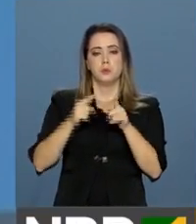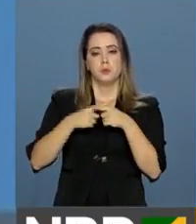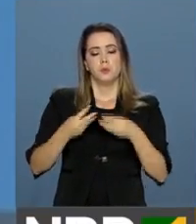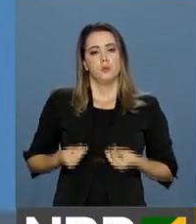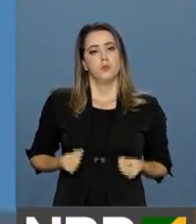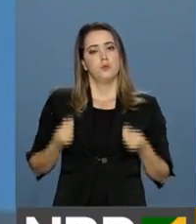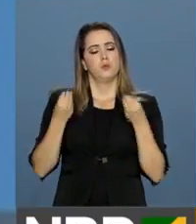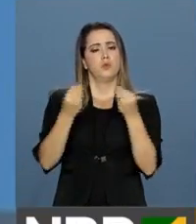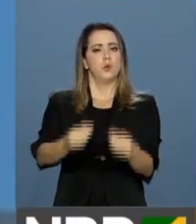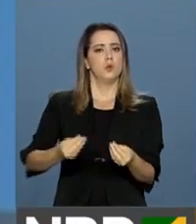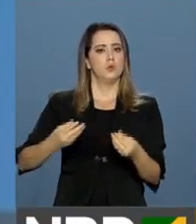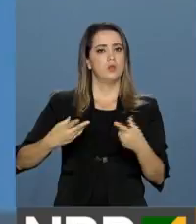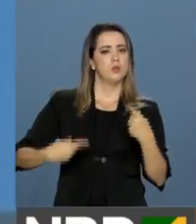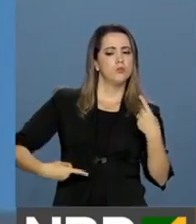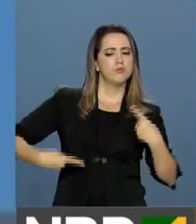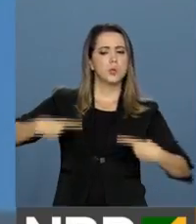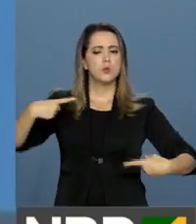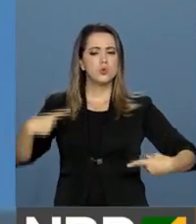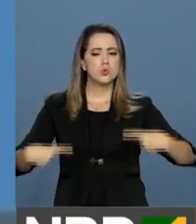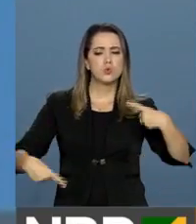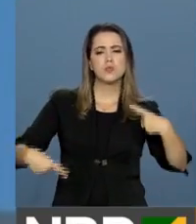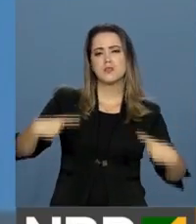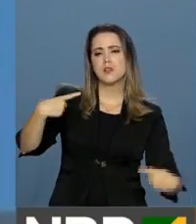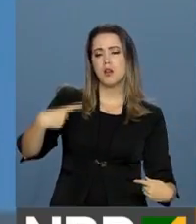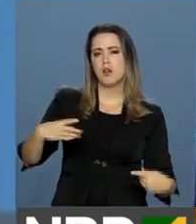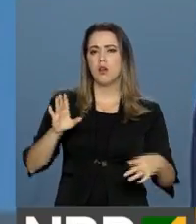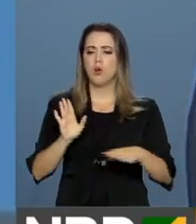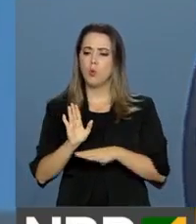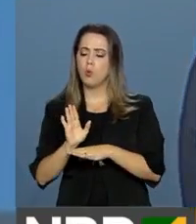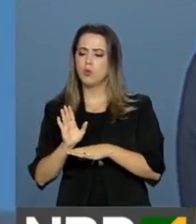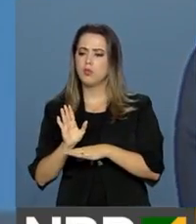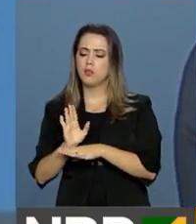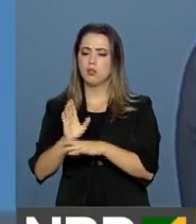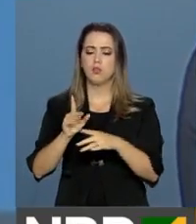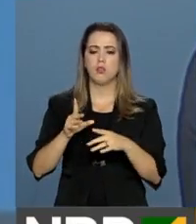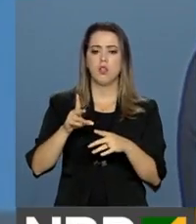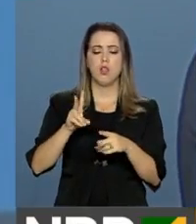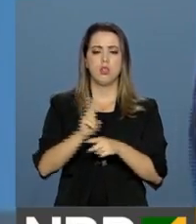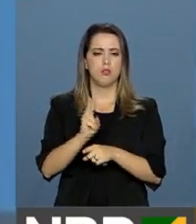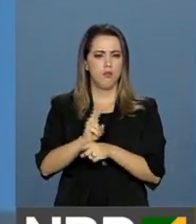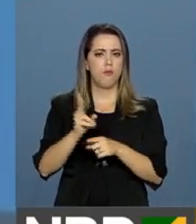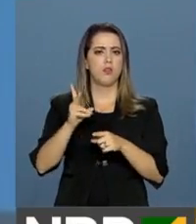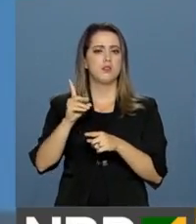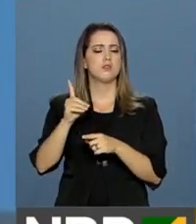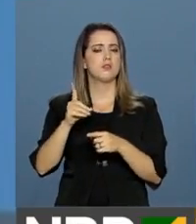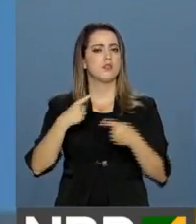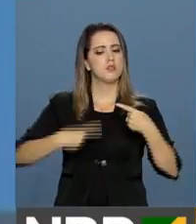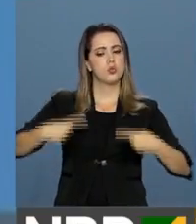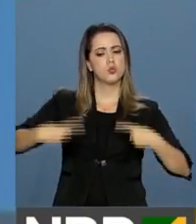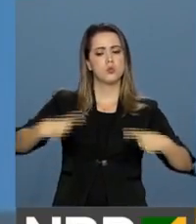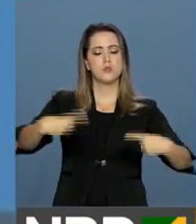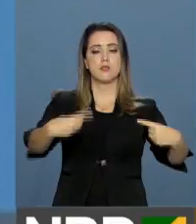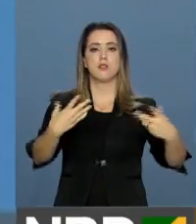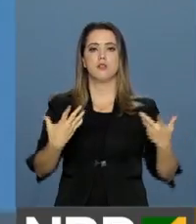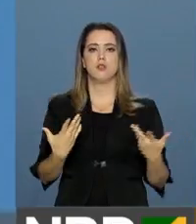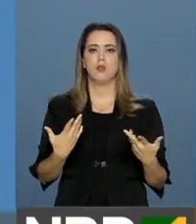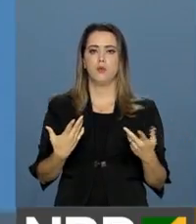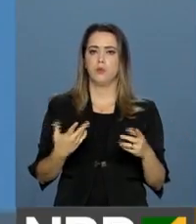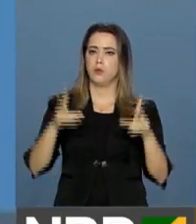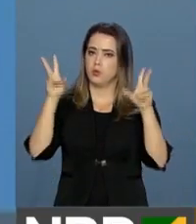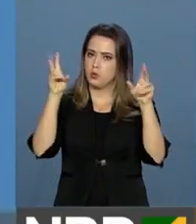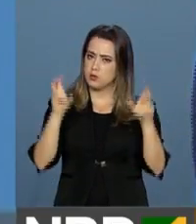idéia do contraditório a idéia da ampla defesa a idéia da discussão nas grandes teses jurídicas